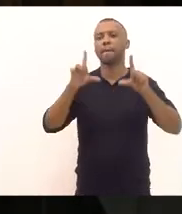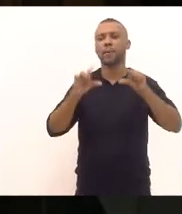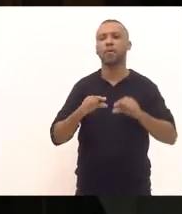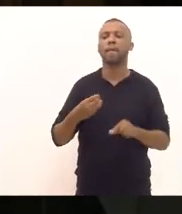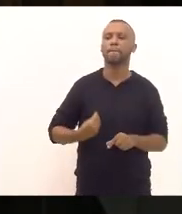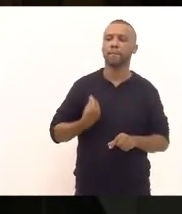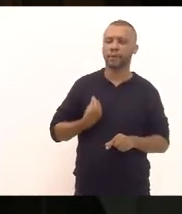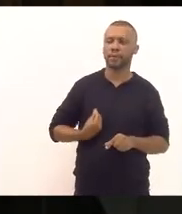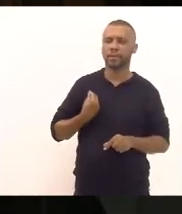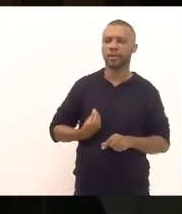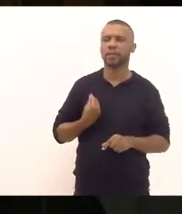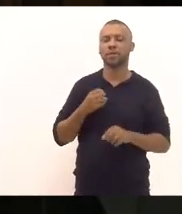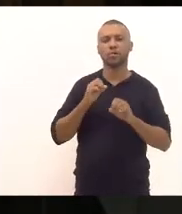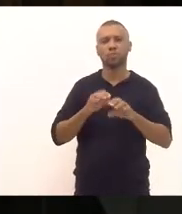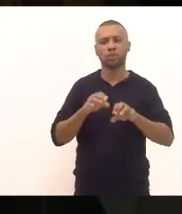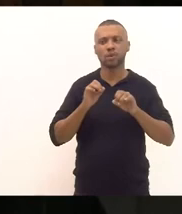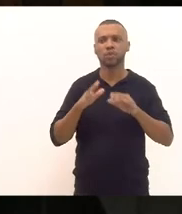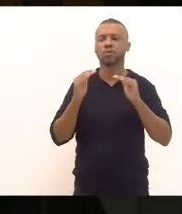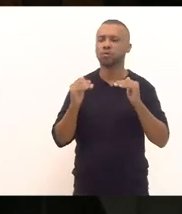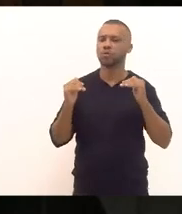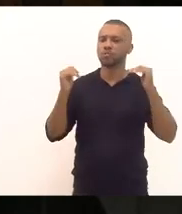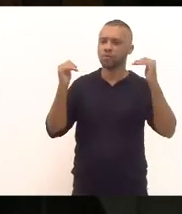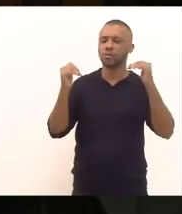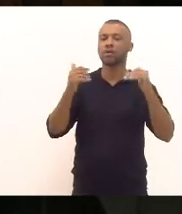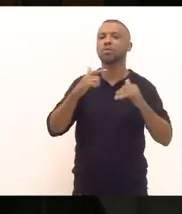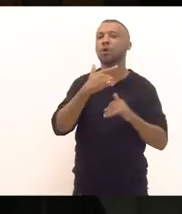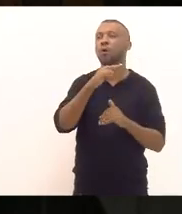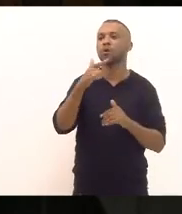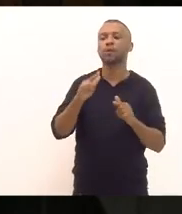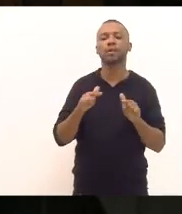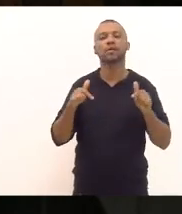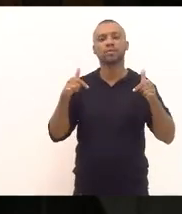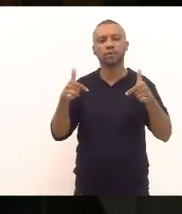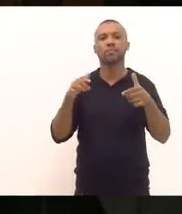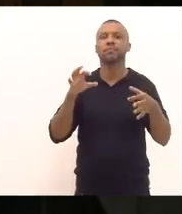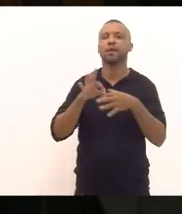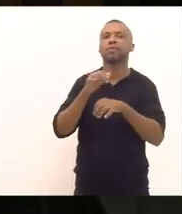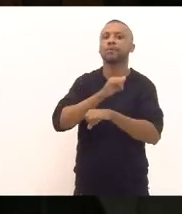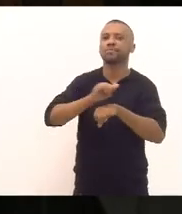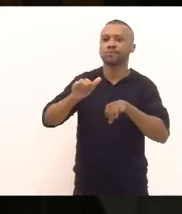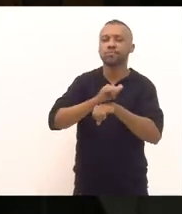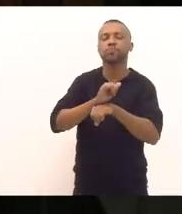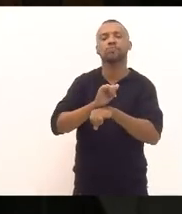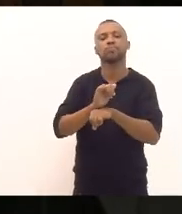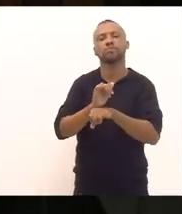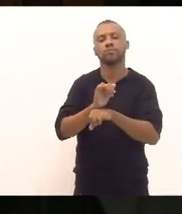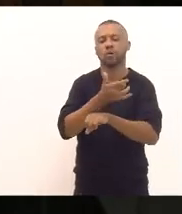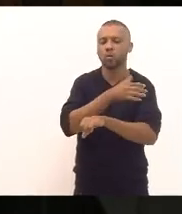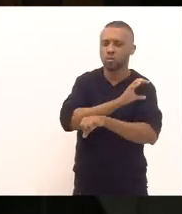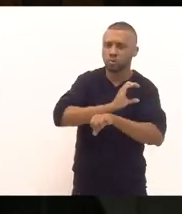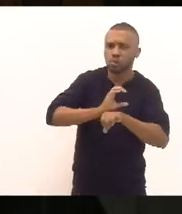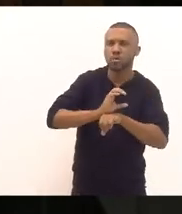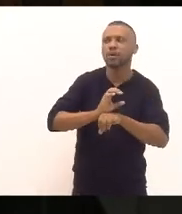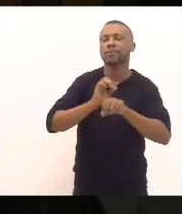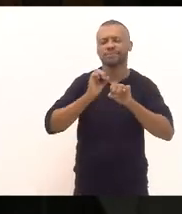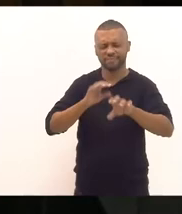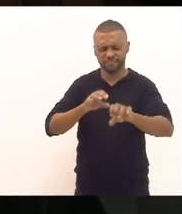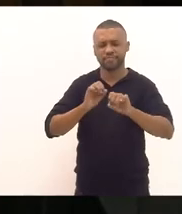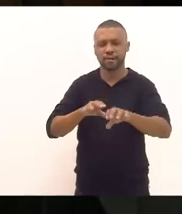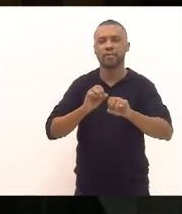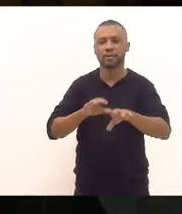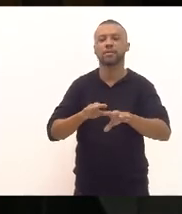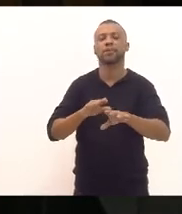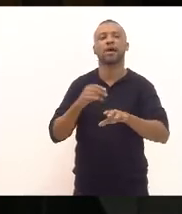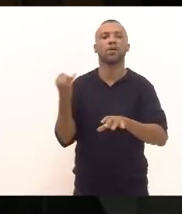do ensino superior público e de outras iniciativas em termos de equipamentos públicos de Cultura de educação EA